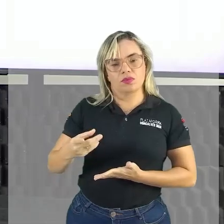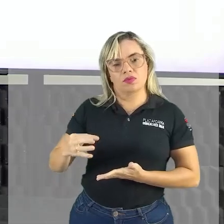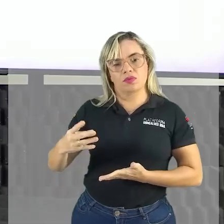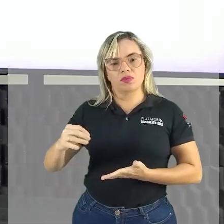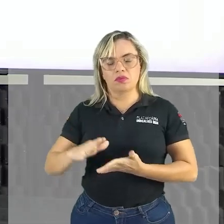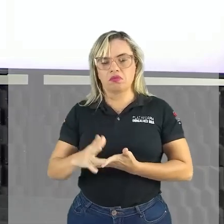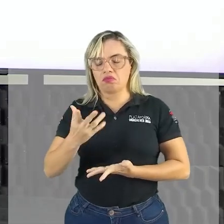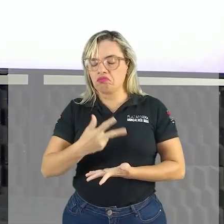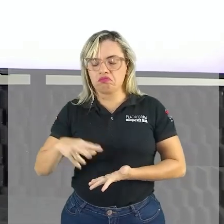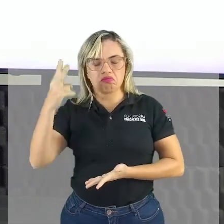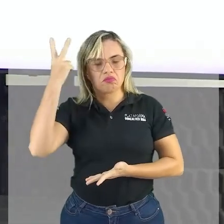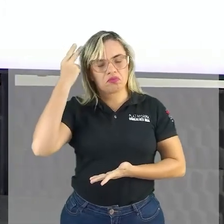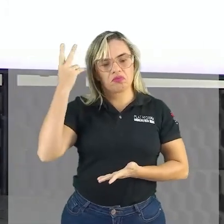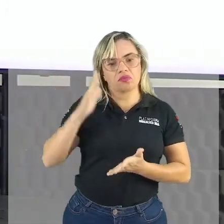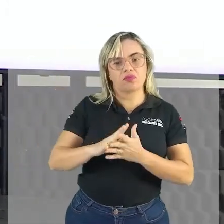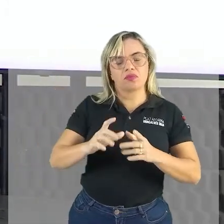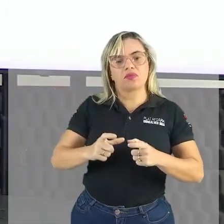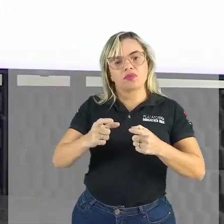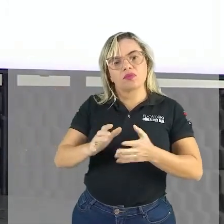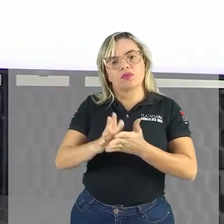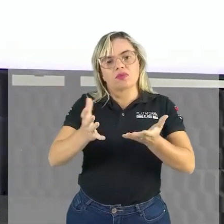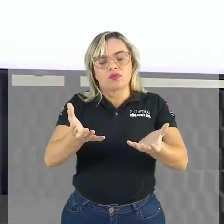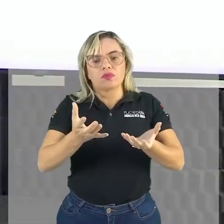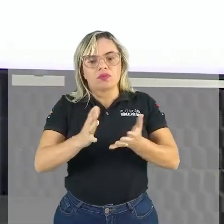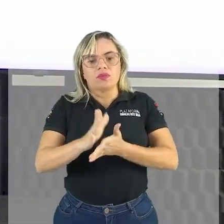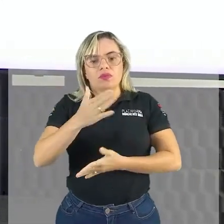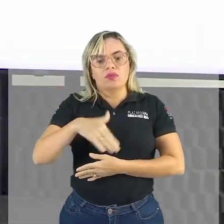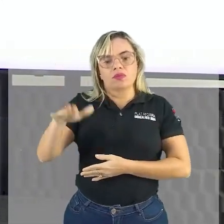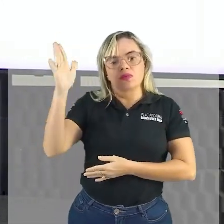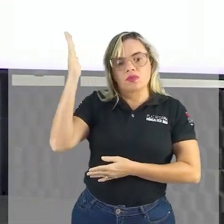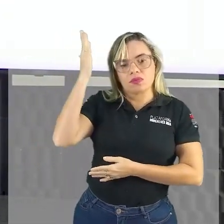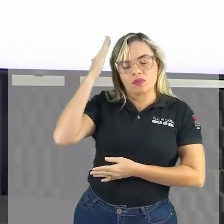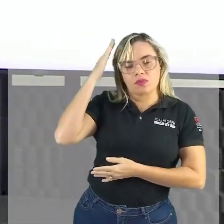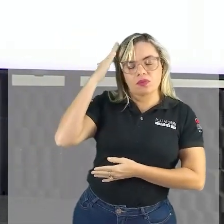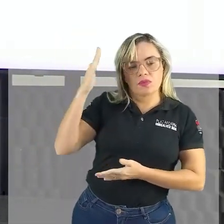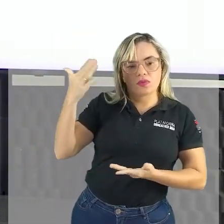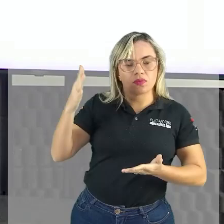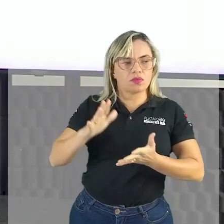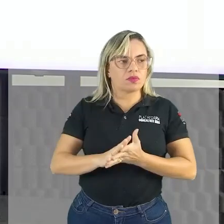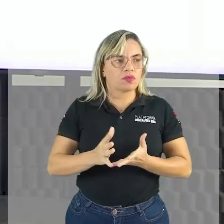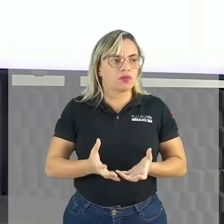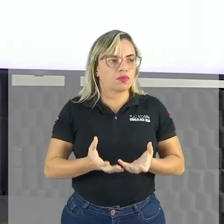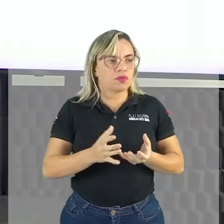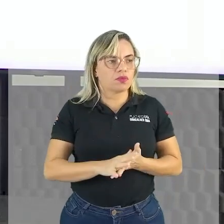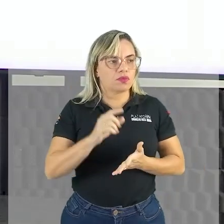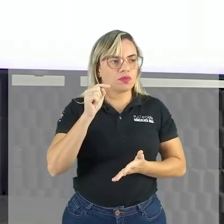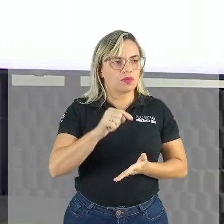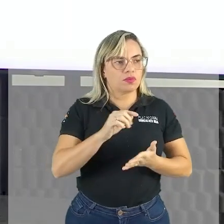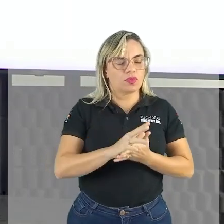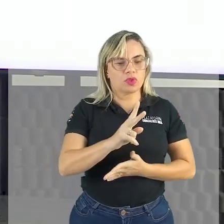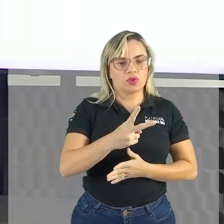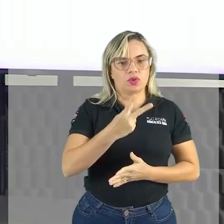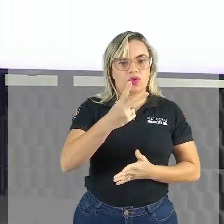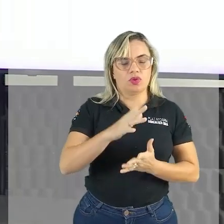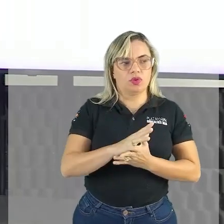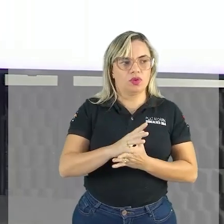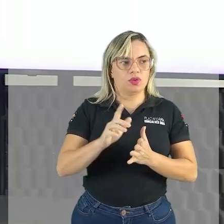É muito usual a gente encontrar isso, mas eu quero que você entenda uma coisa. A carga do oxigênio é menos 2 e a do hidrogênio é mais 1.